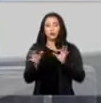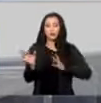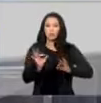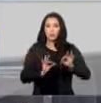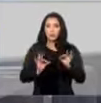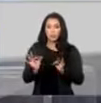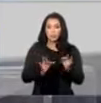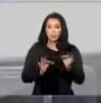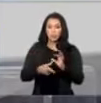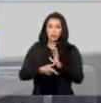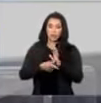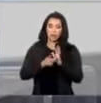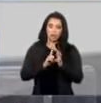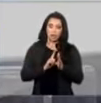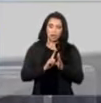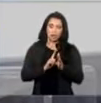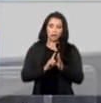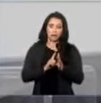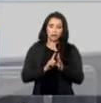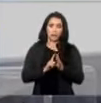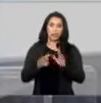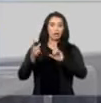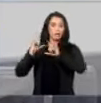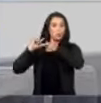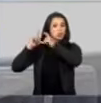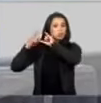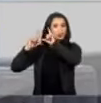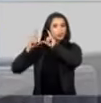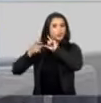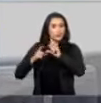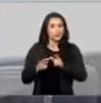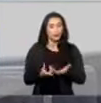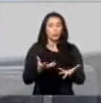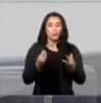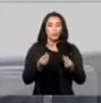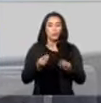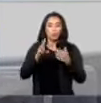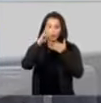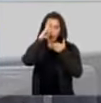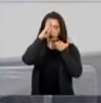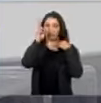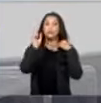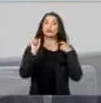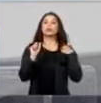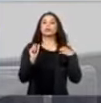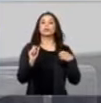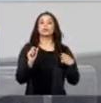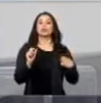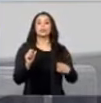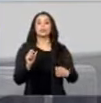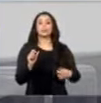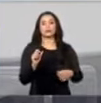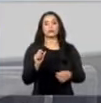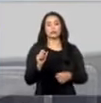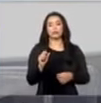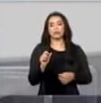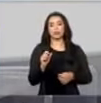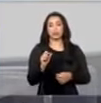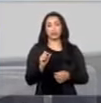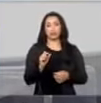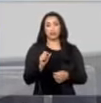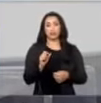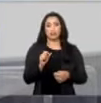tem, ela passa por uma tradição muito forte, a gente sabe, que é de uma série de favorecimentos que, pouco